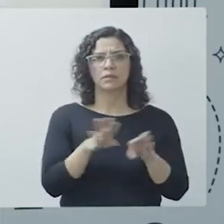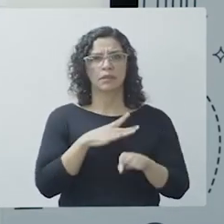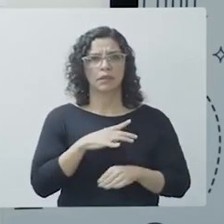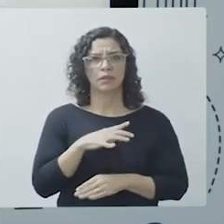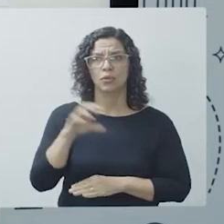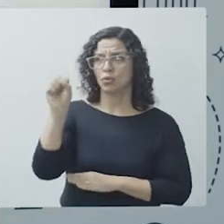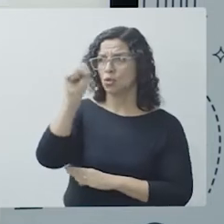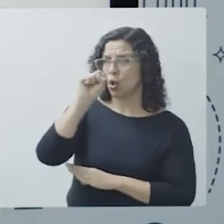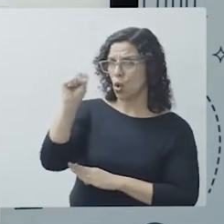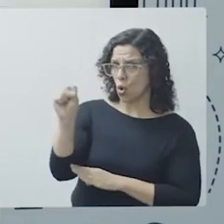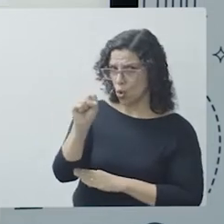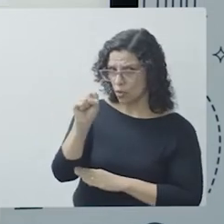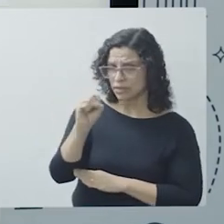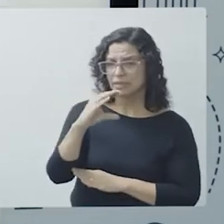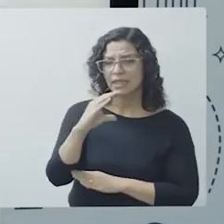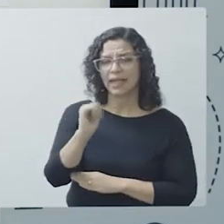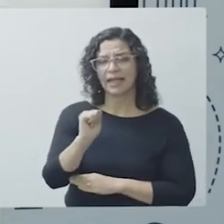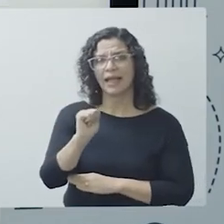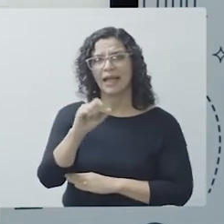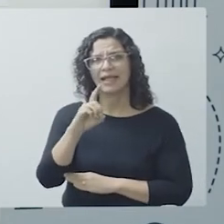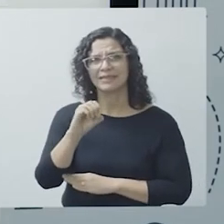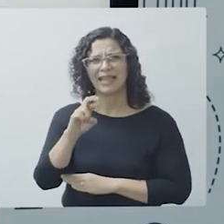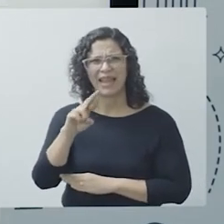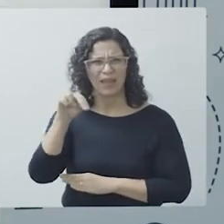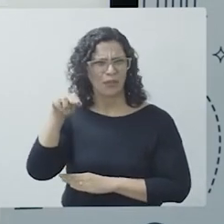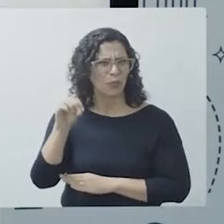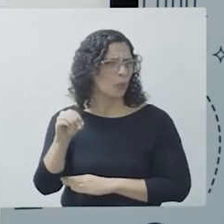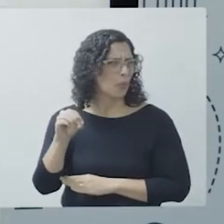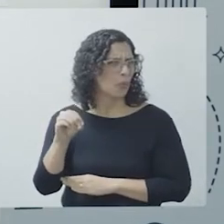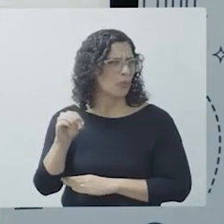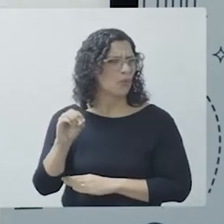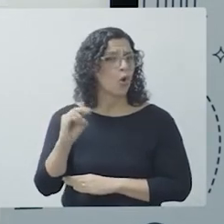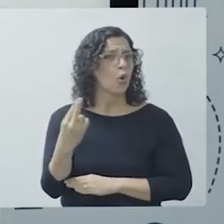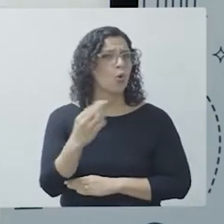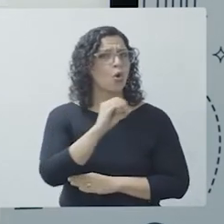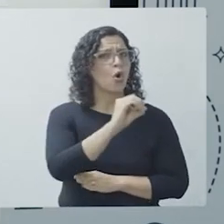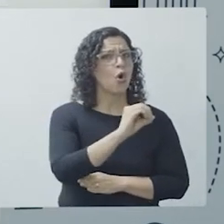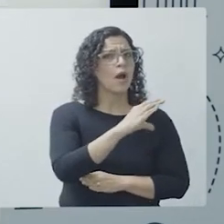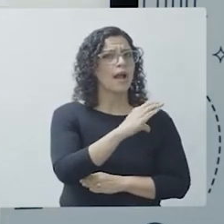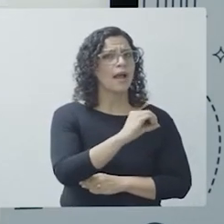Então, os caderno ou o caderno?